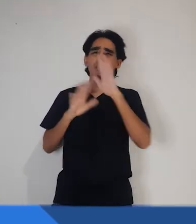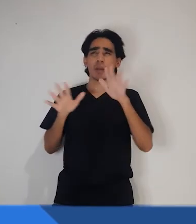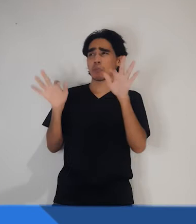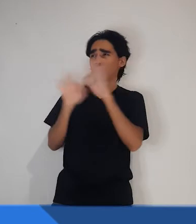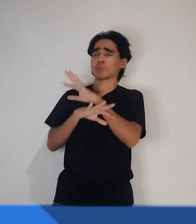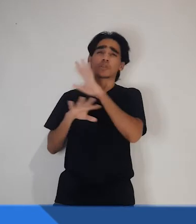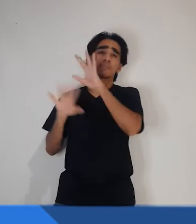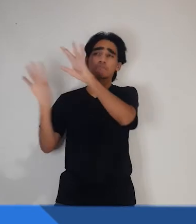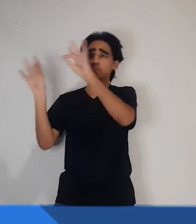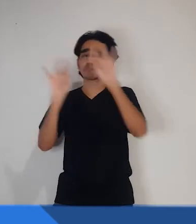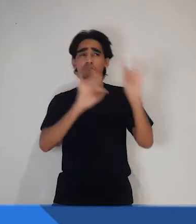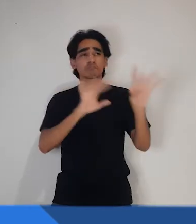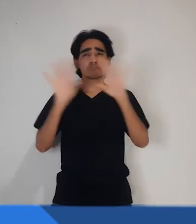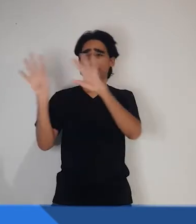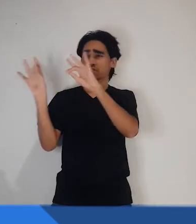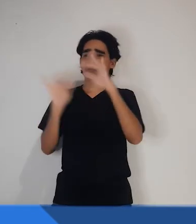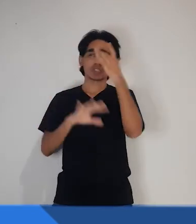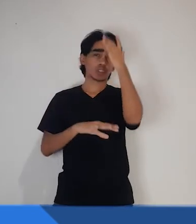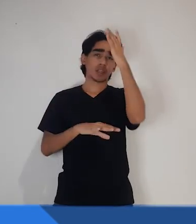copiando e colando.